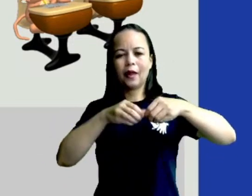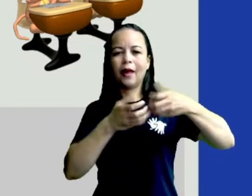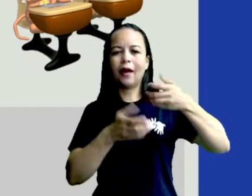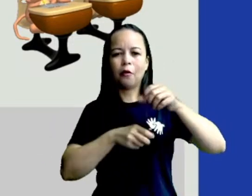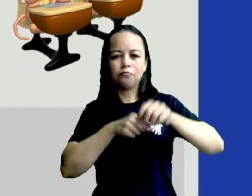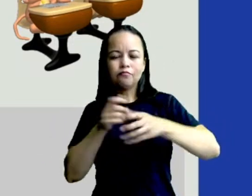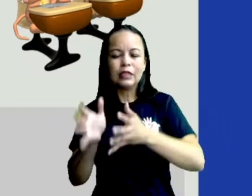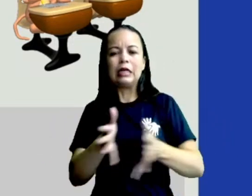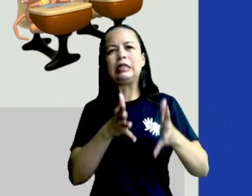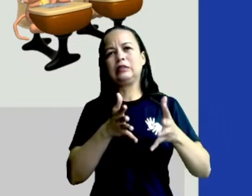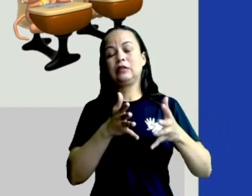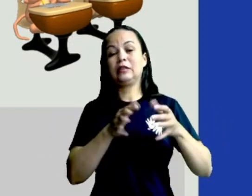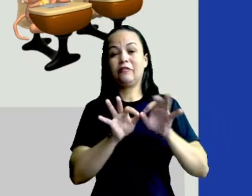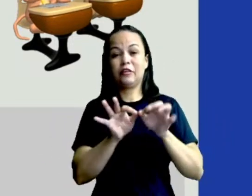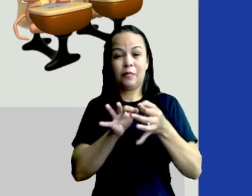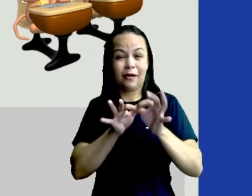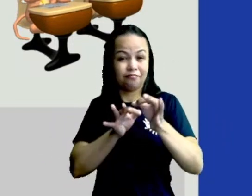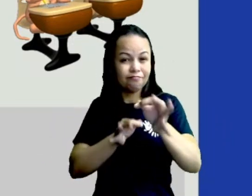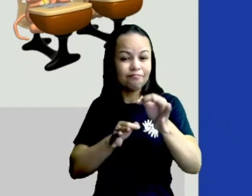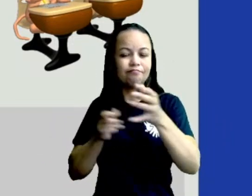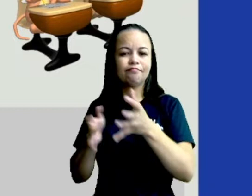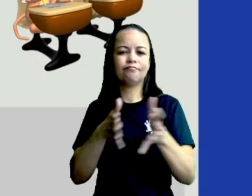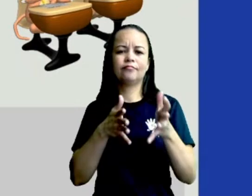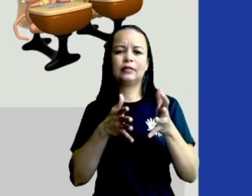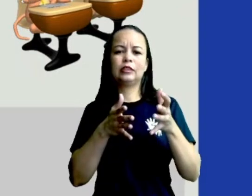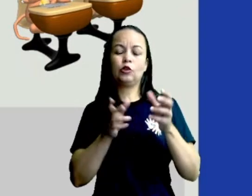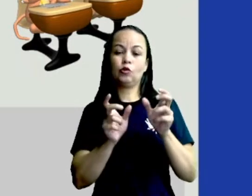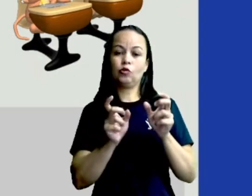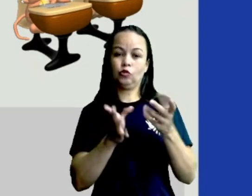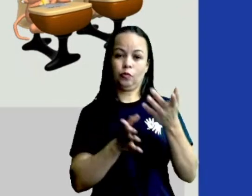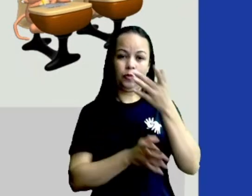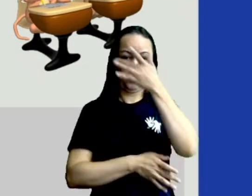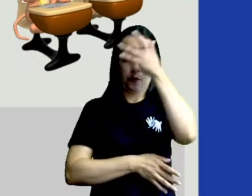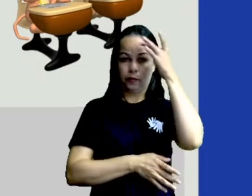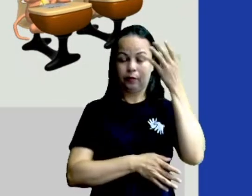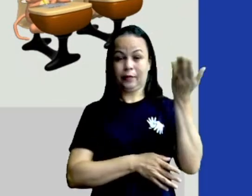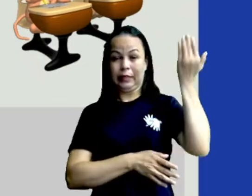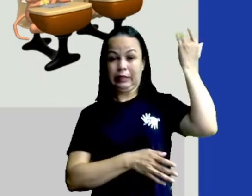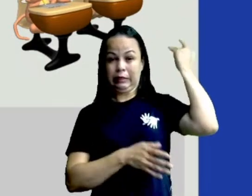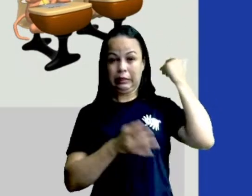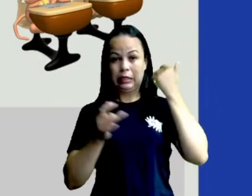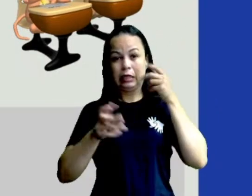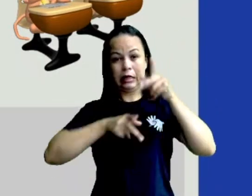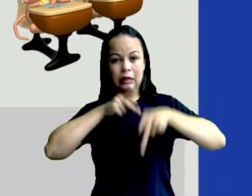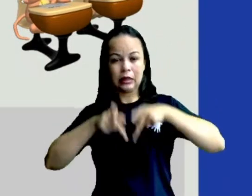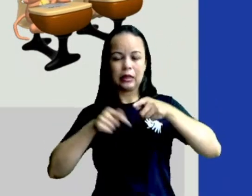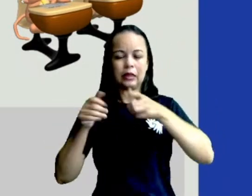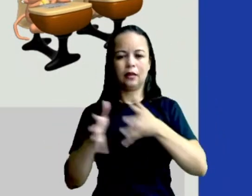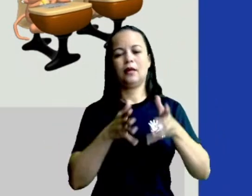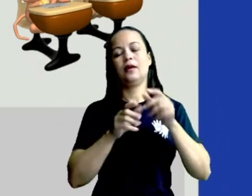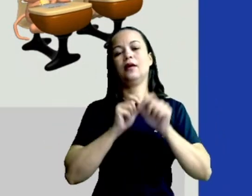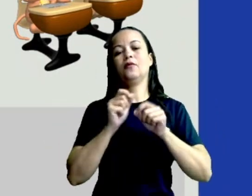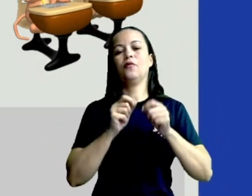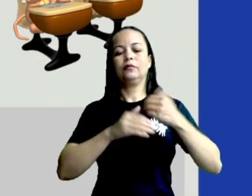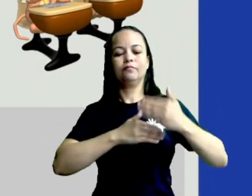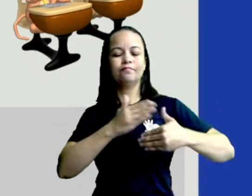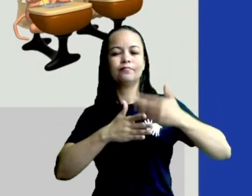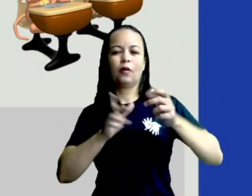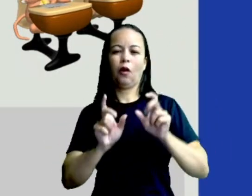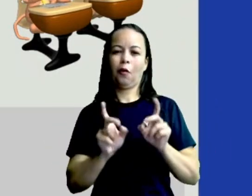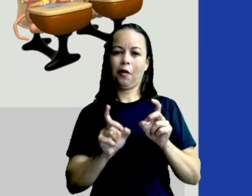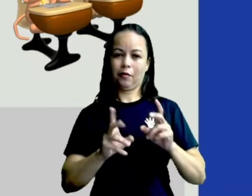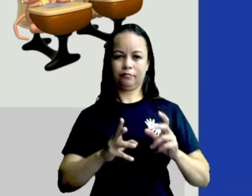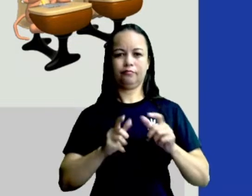distantes. Entre os povos antigos, o comércio, que atravessava longas distâncias, se desenvolveu